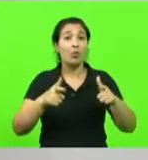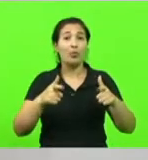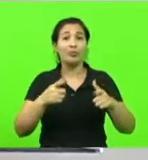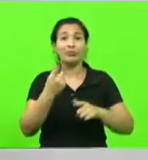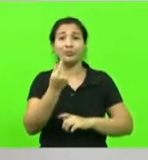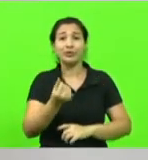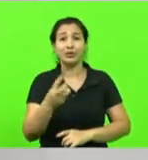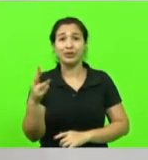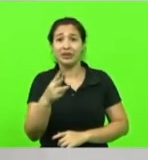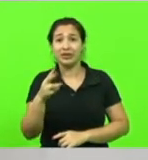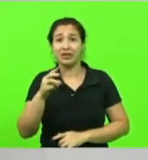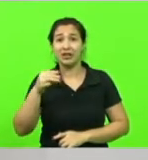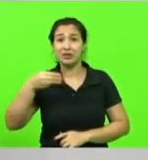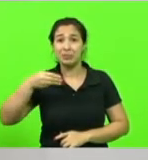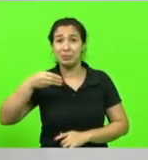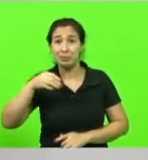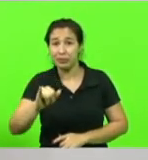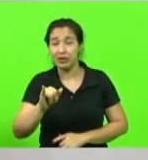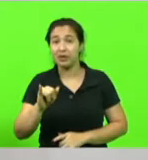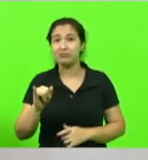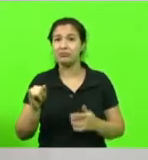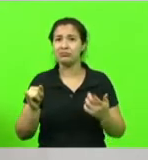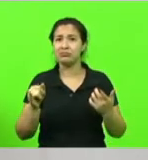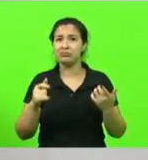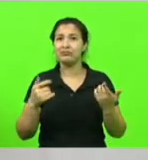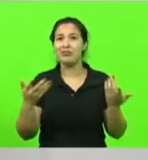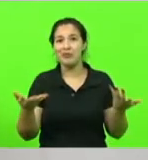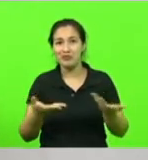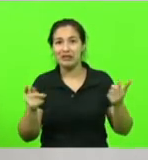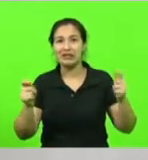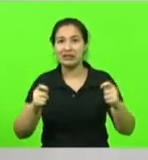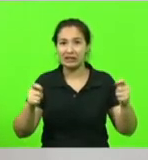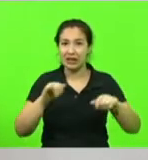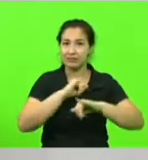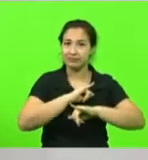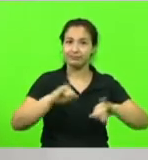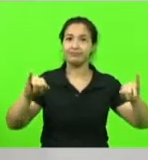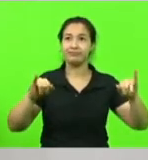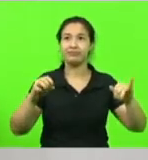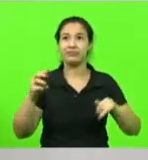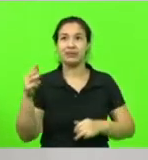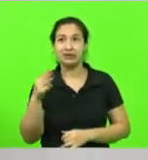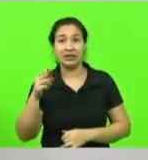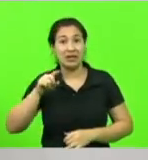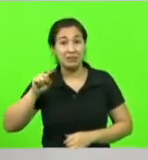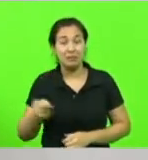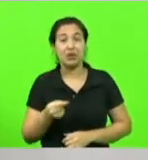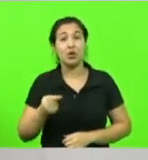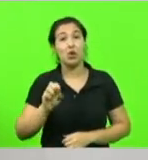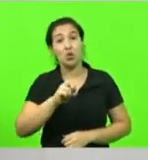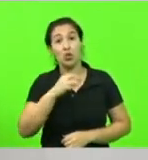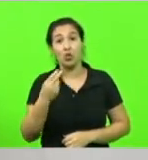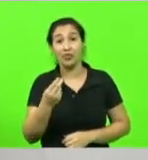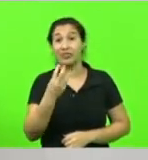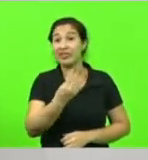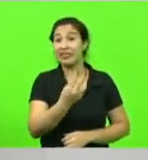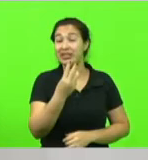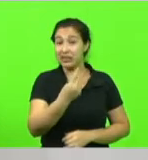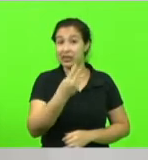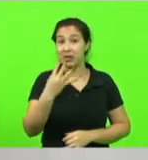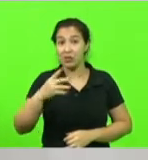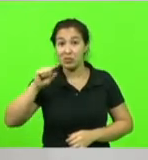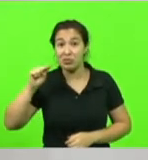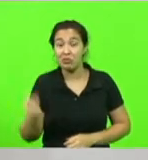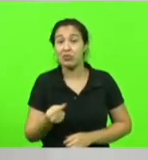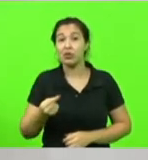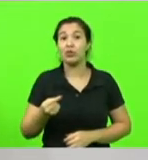Hoje, nós podemos vir aqui e dizer, os 33 milhões, ou mais, 34 milhões estão